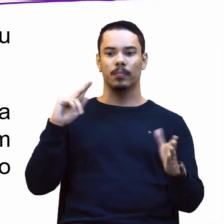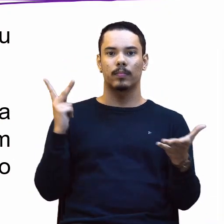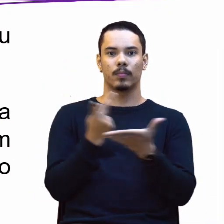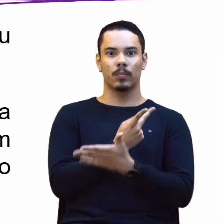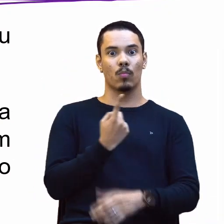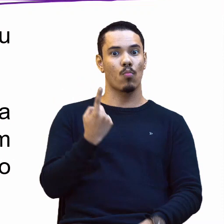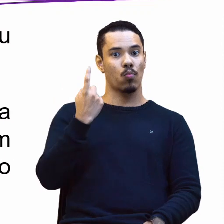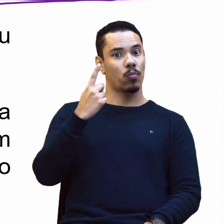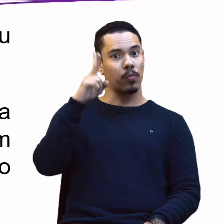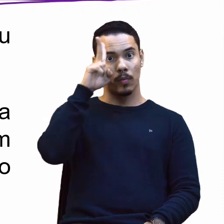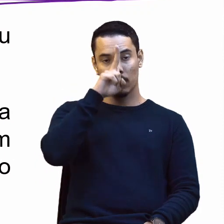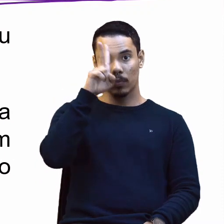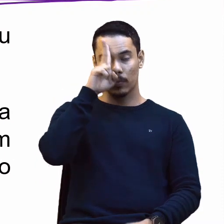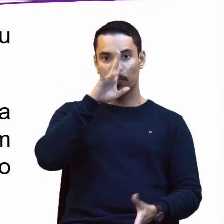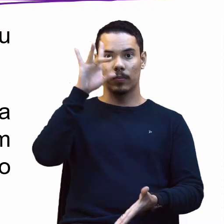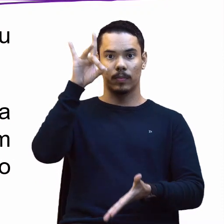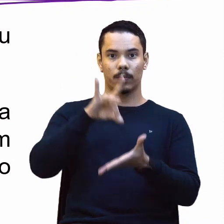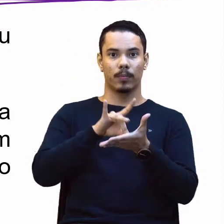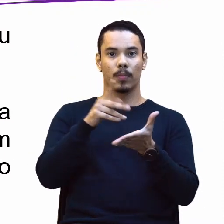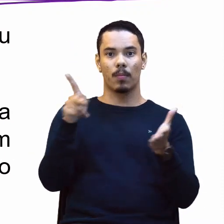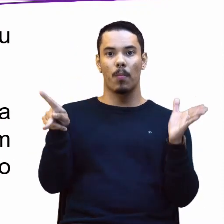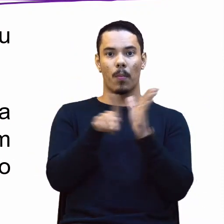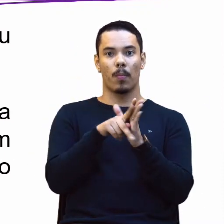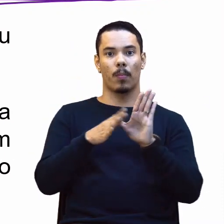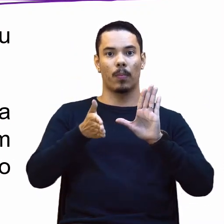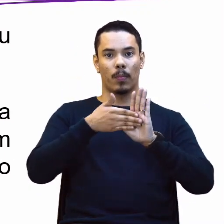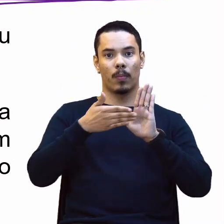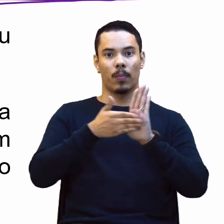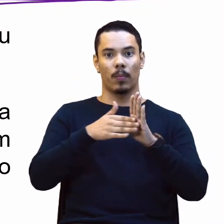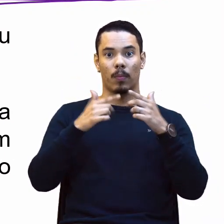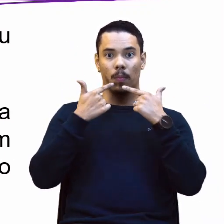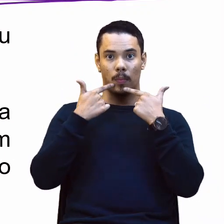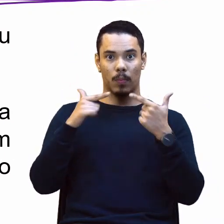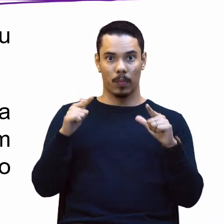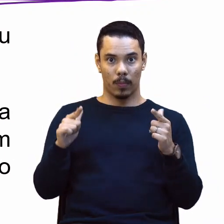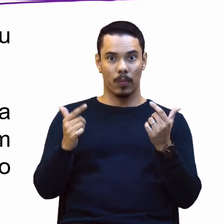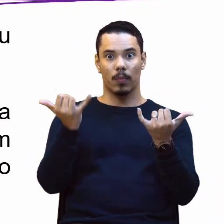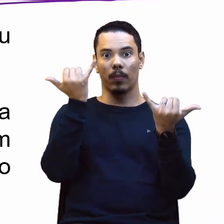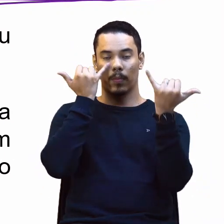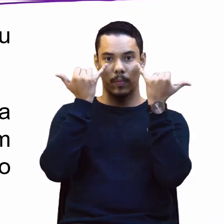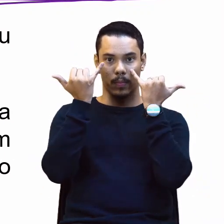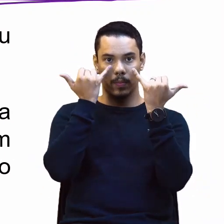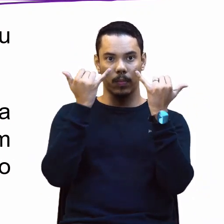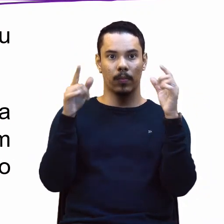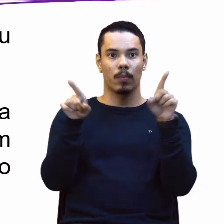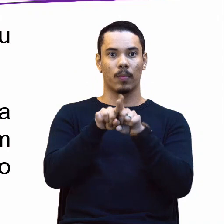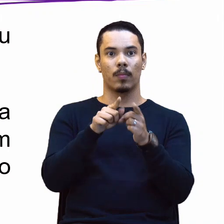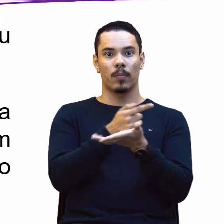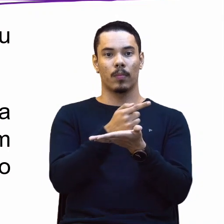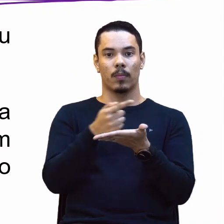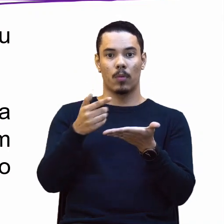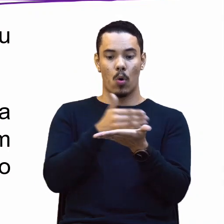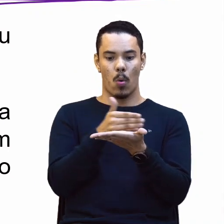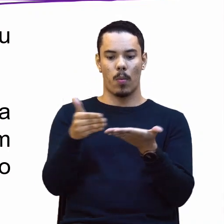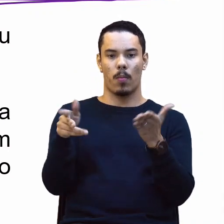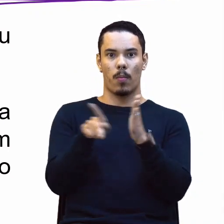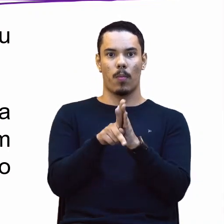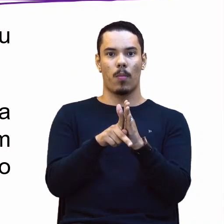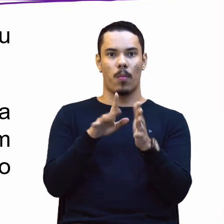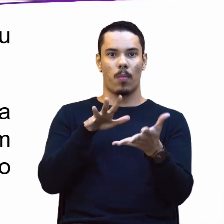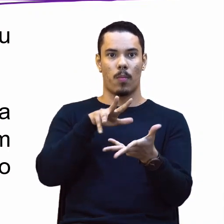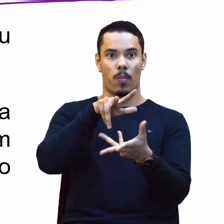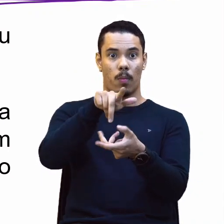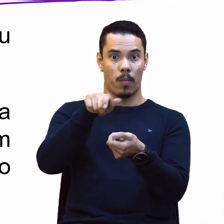história verdadeira proposta numa linguagem acessível à gênese do mundo, das coisas e do homem. Então é